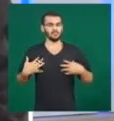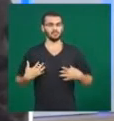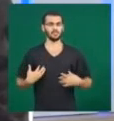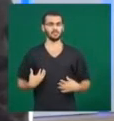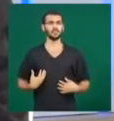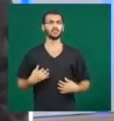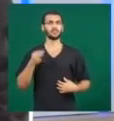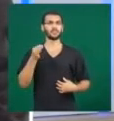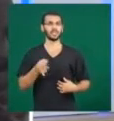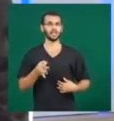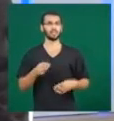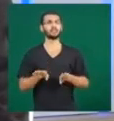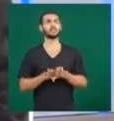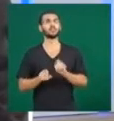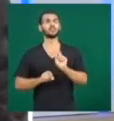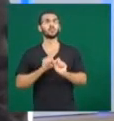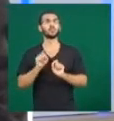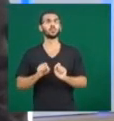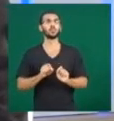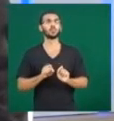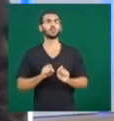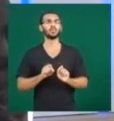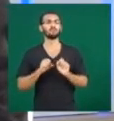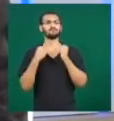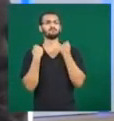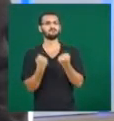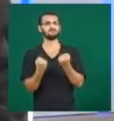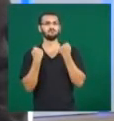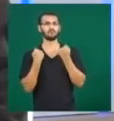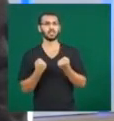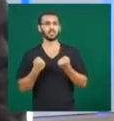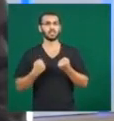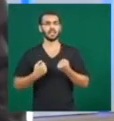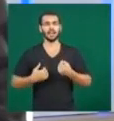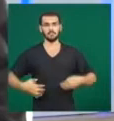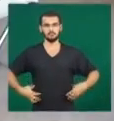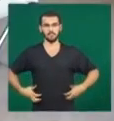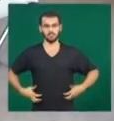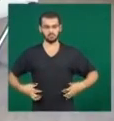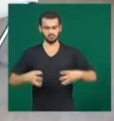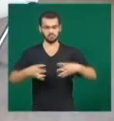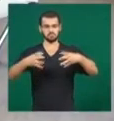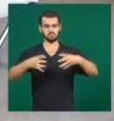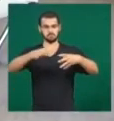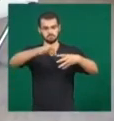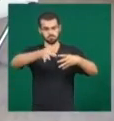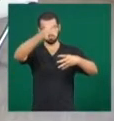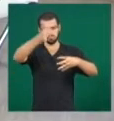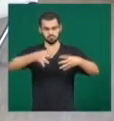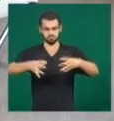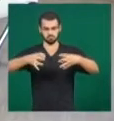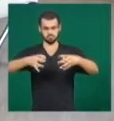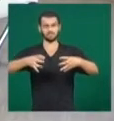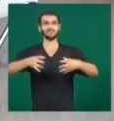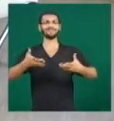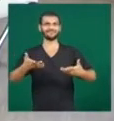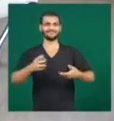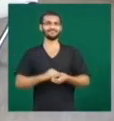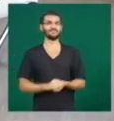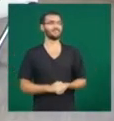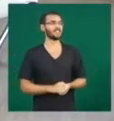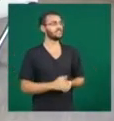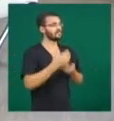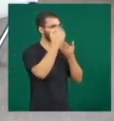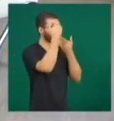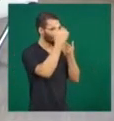dia e, principalmente, fortalecimento dos músculos que apoiam a coluna. Que é importante também, com certeza. Laura, muito obrigado mais uma vez